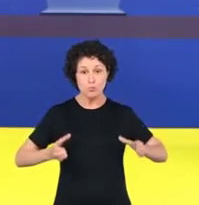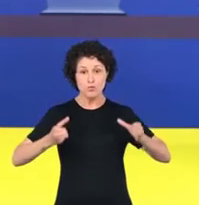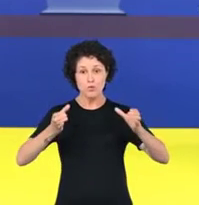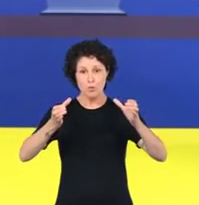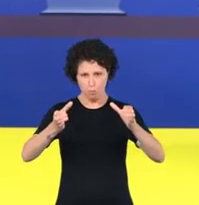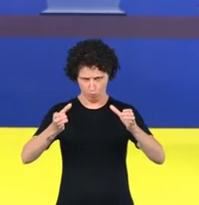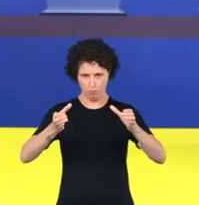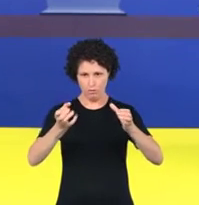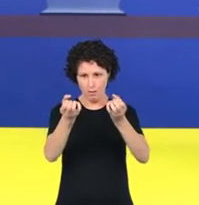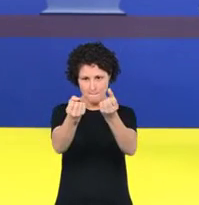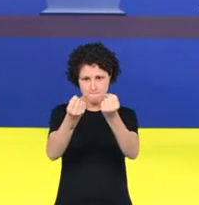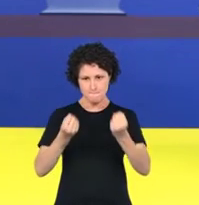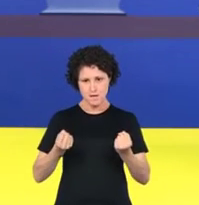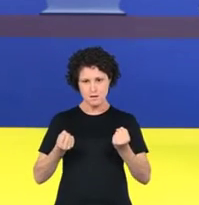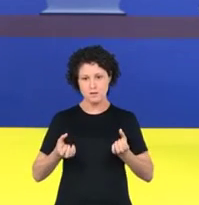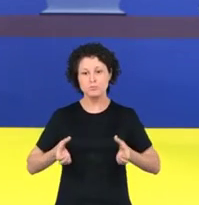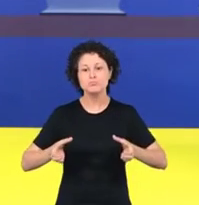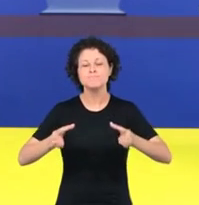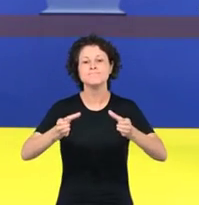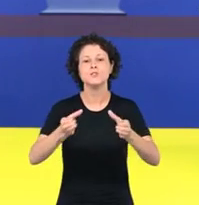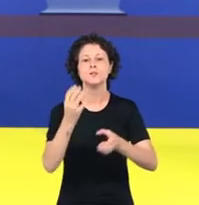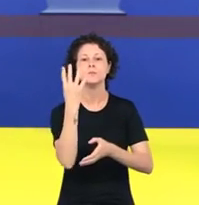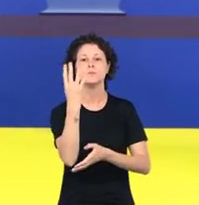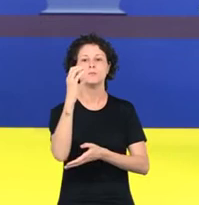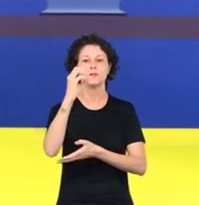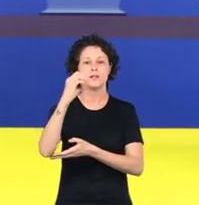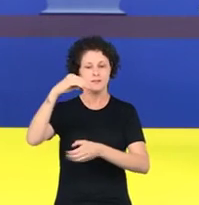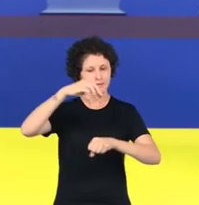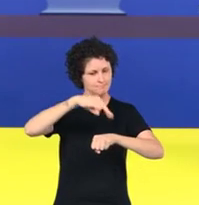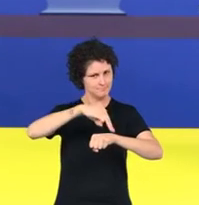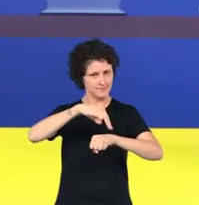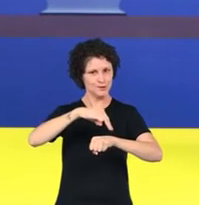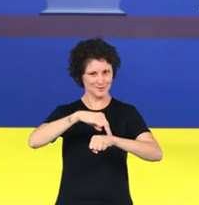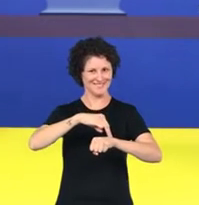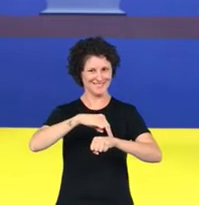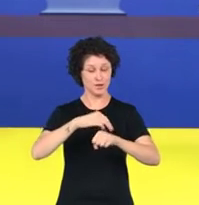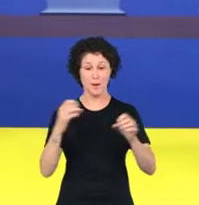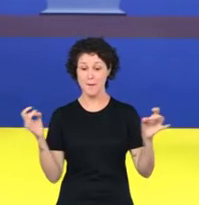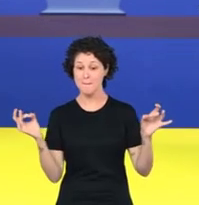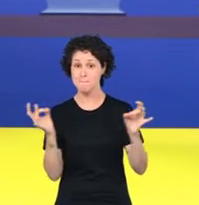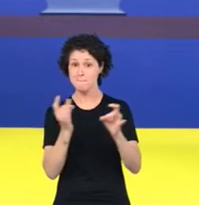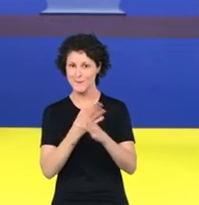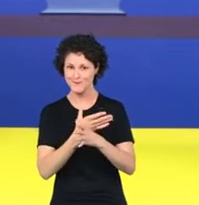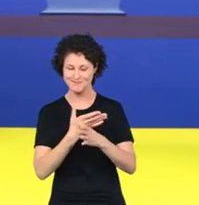O meu bolo está pronto! Vamos ver como ficou? Vamos cortar.